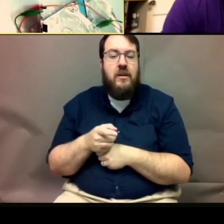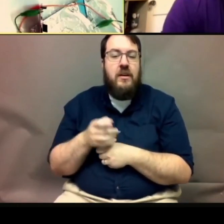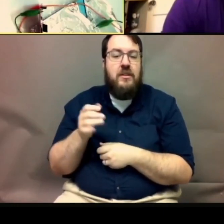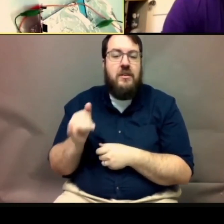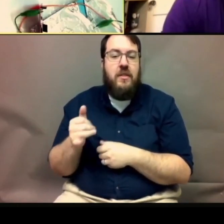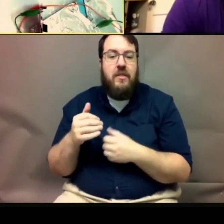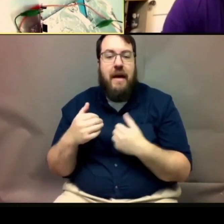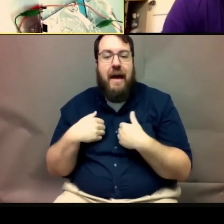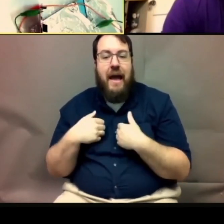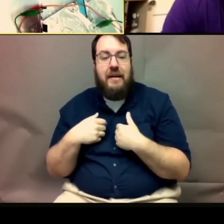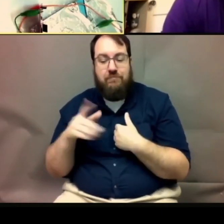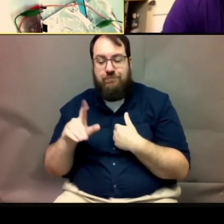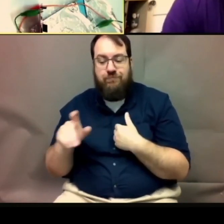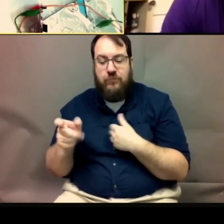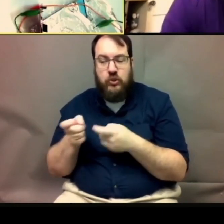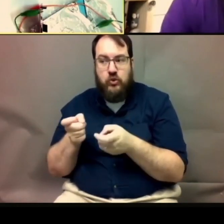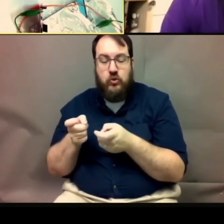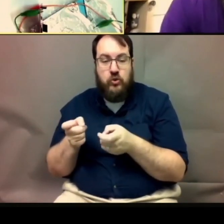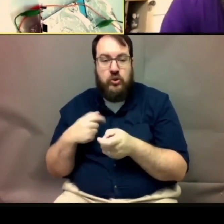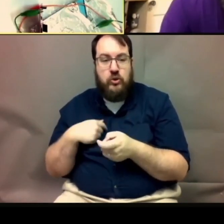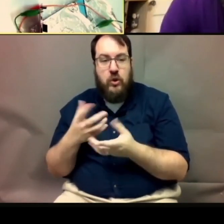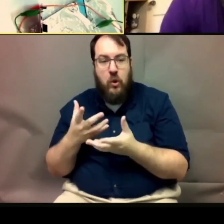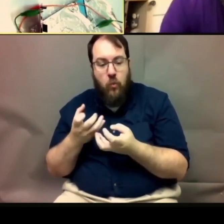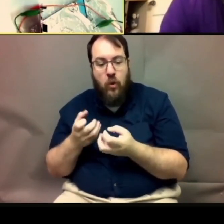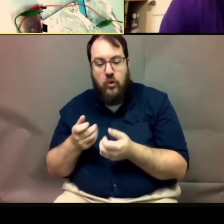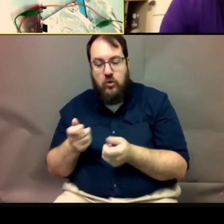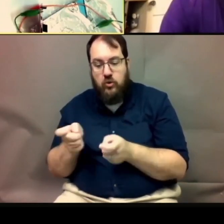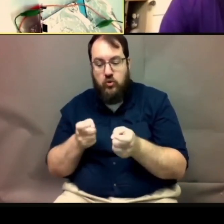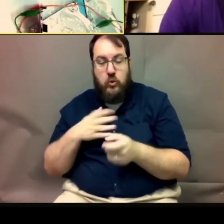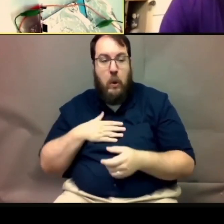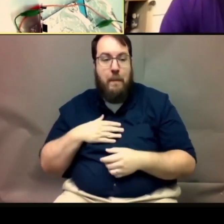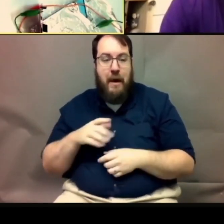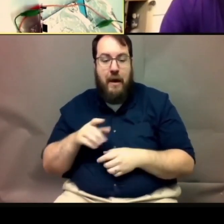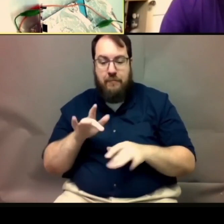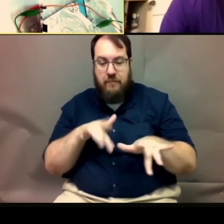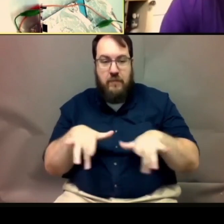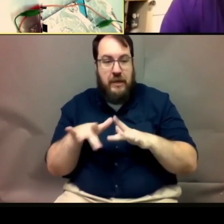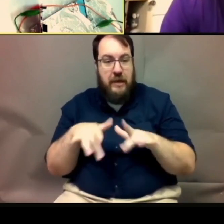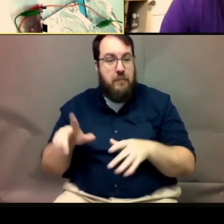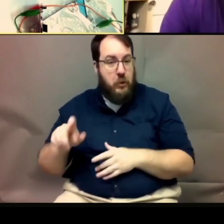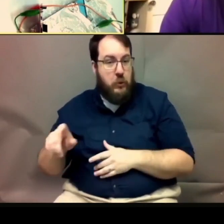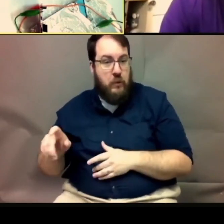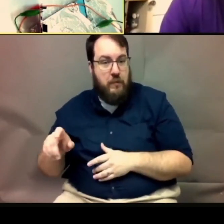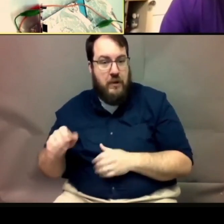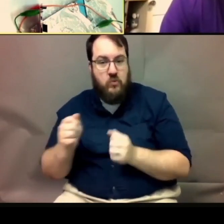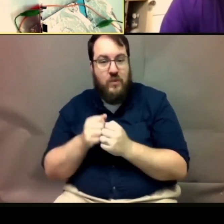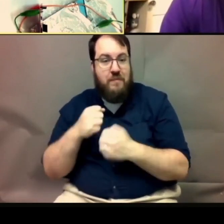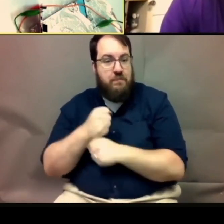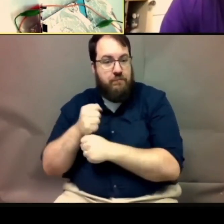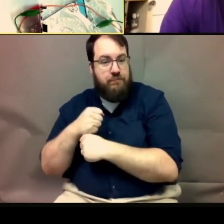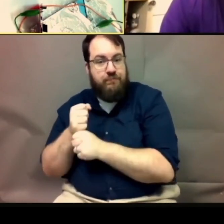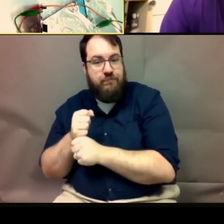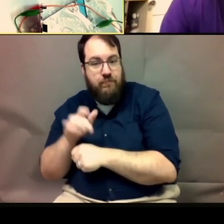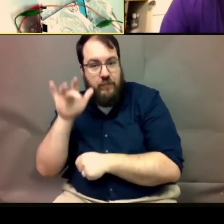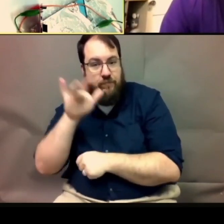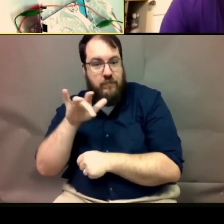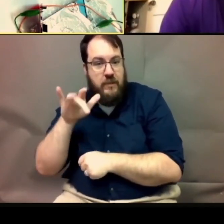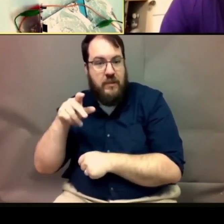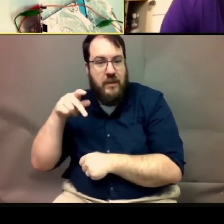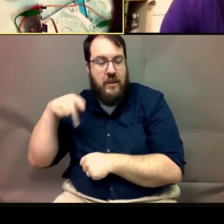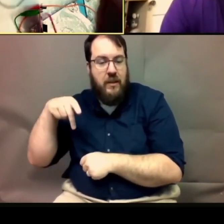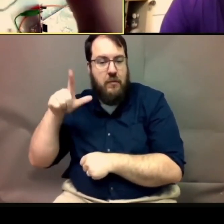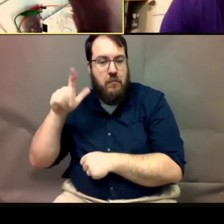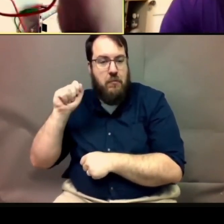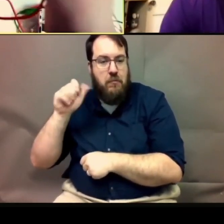Então, nós temos aqui nesse controller uma maneira de controlar o mouse ao tocar